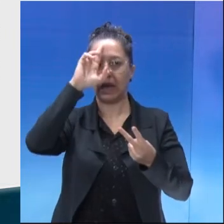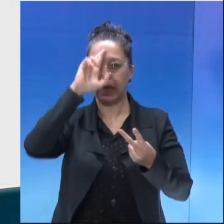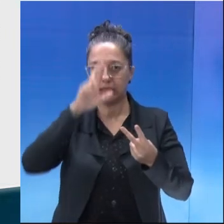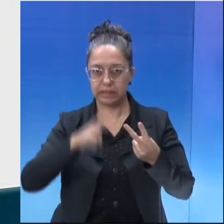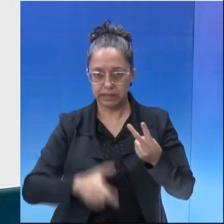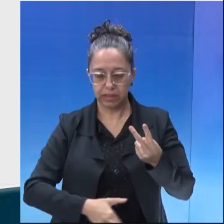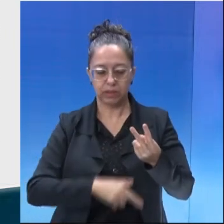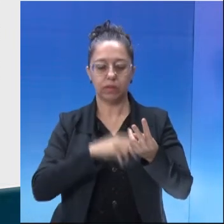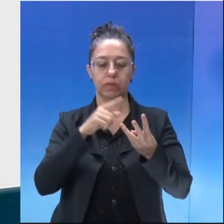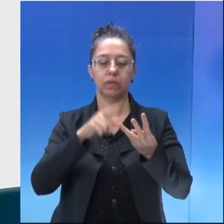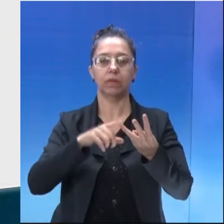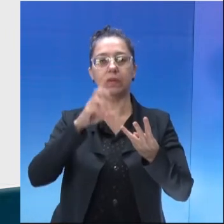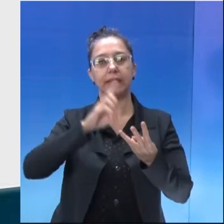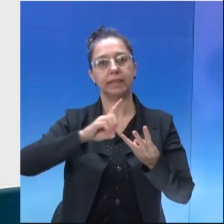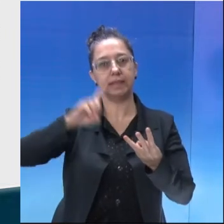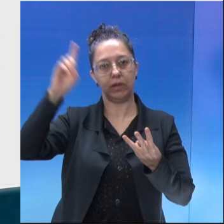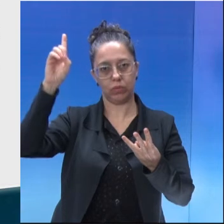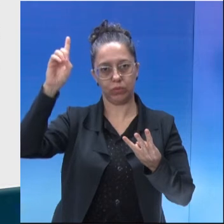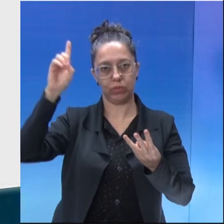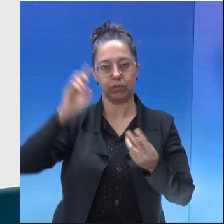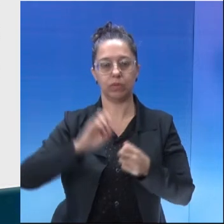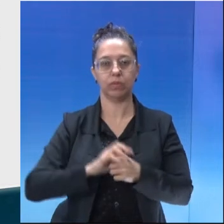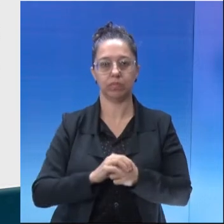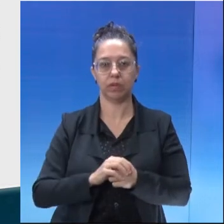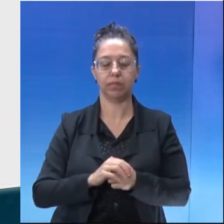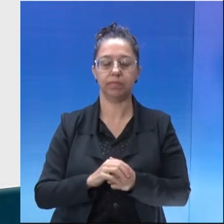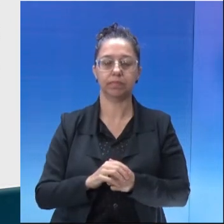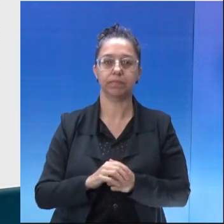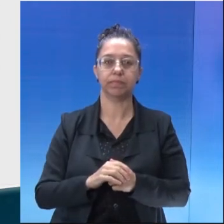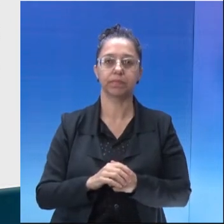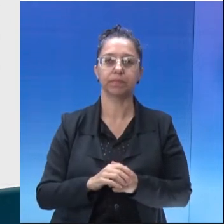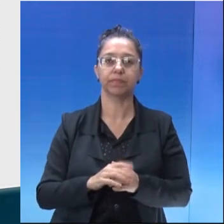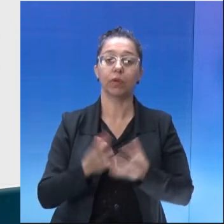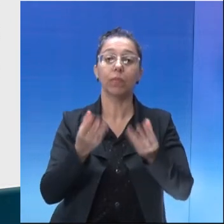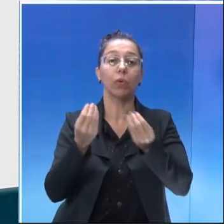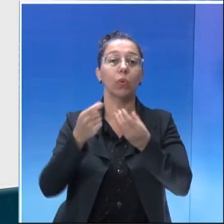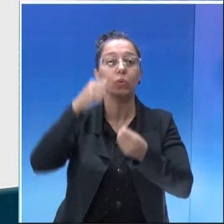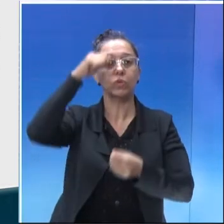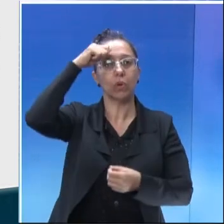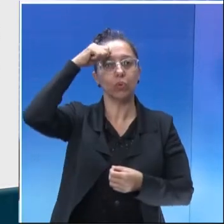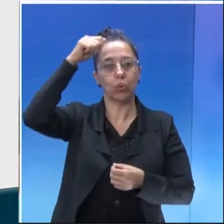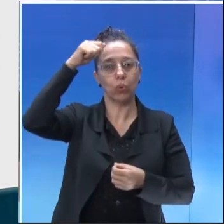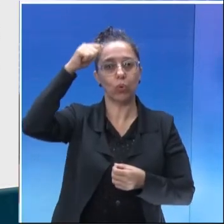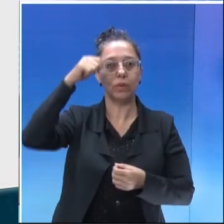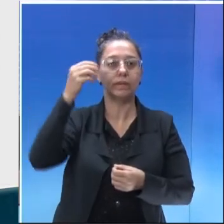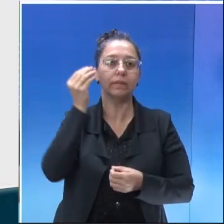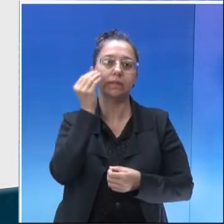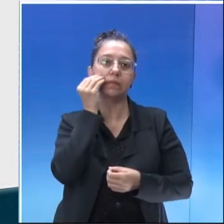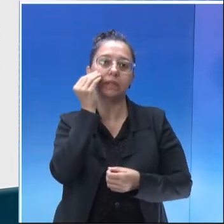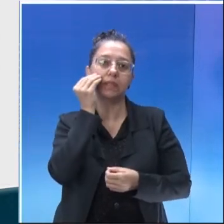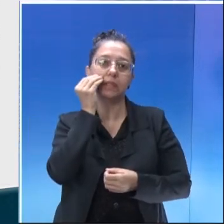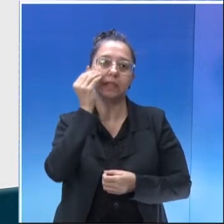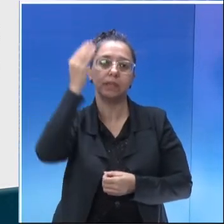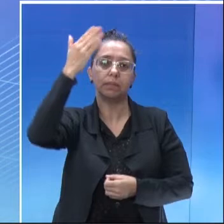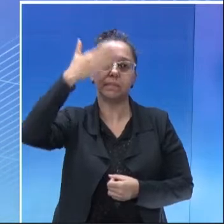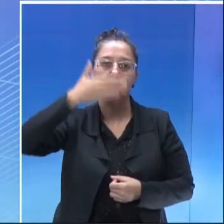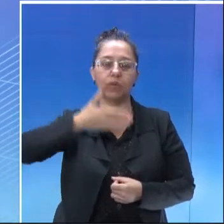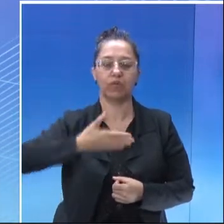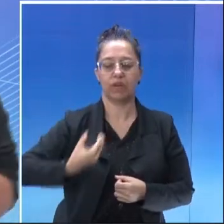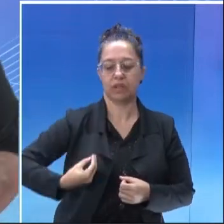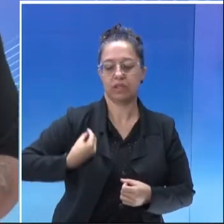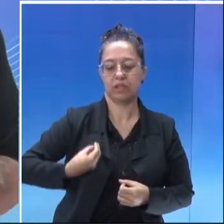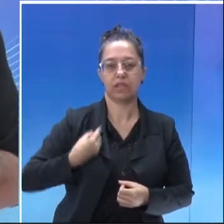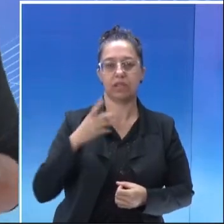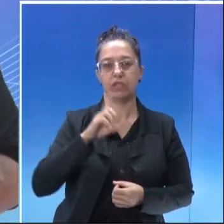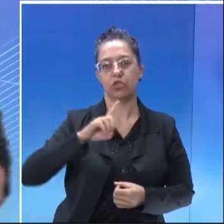de razão e de Deus. Eles estão tentando aqui, que nem eu falei para vocês já na racionalidade, vão ter muitos autores que